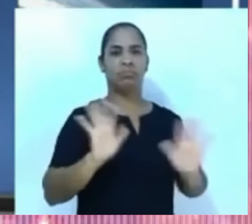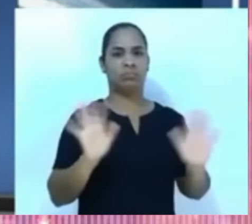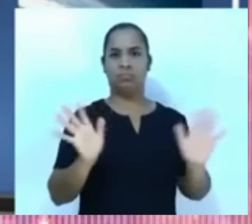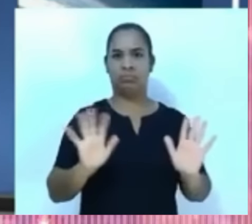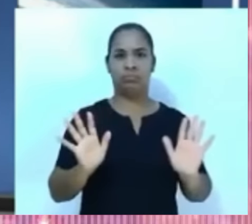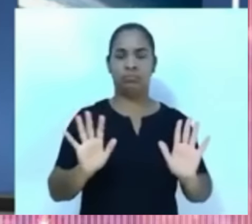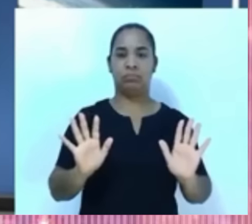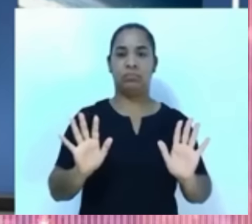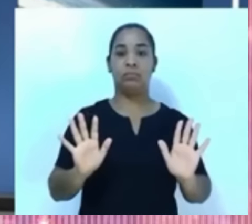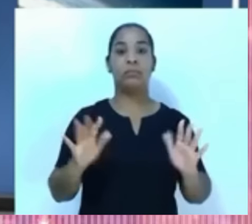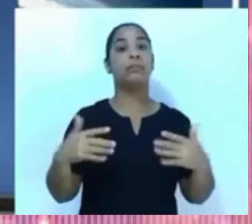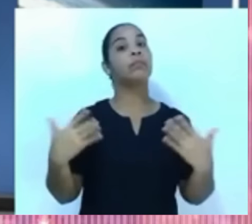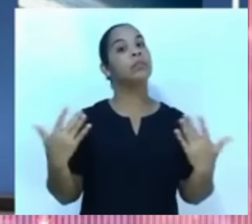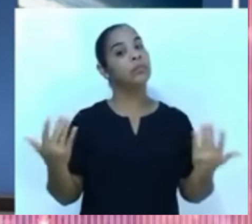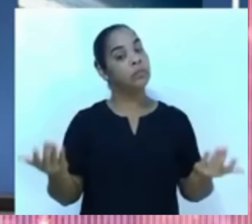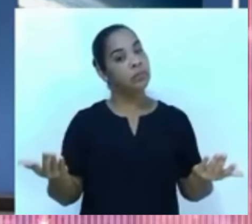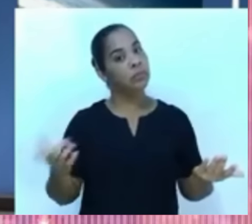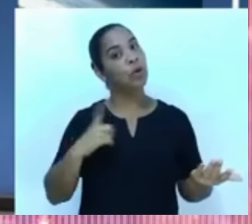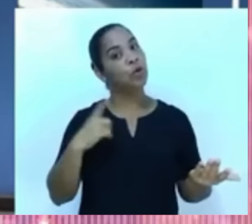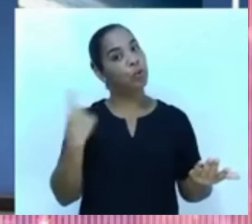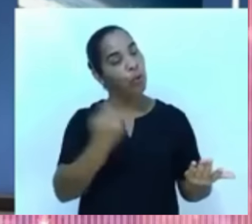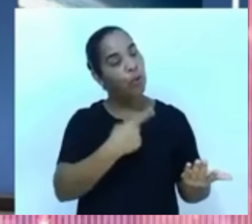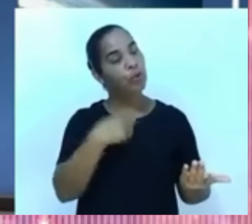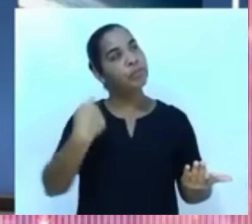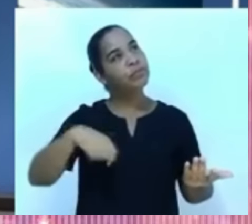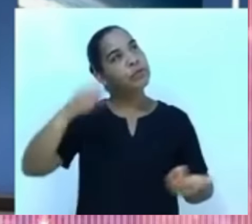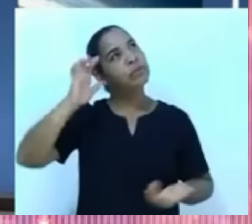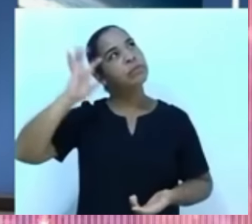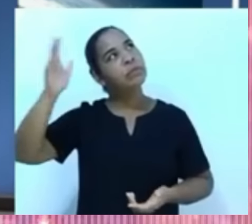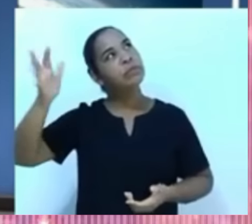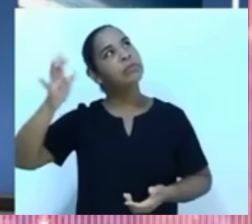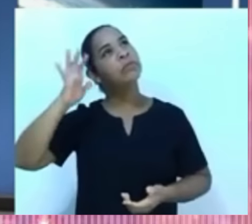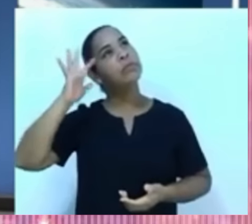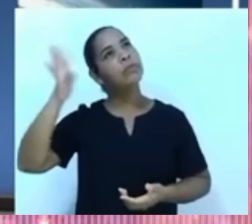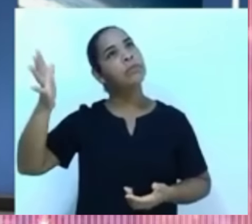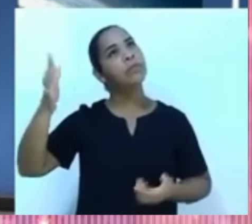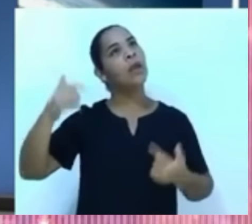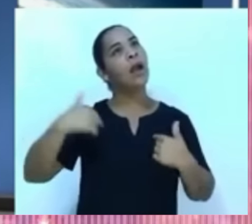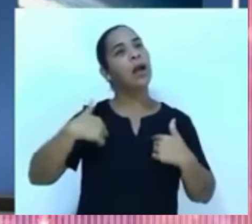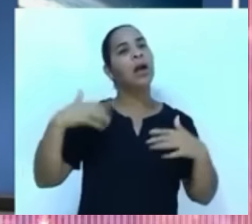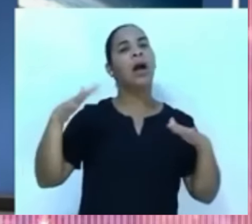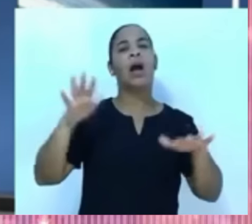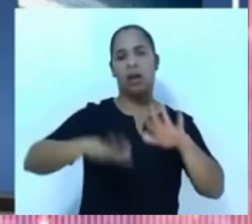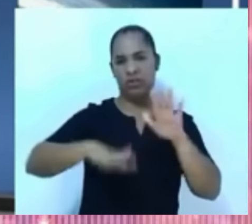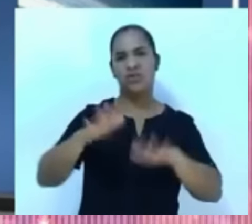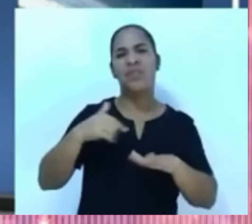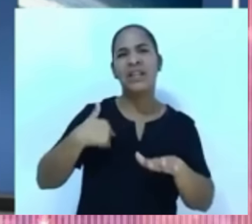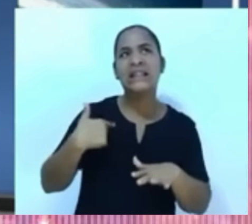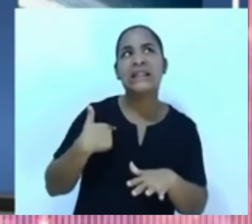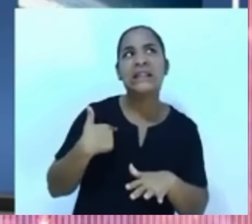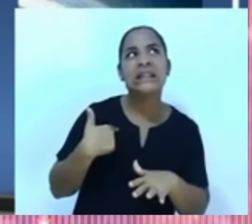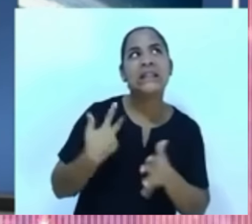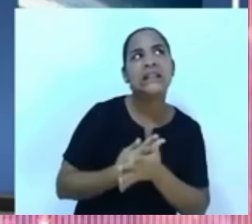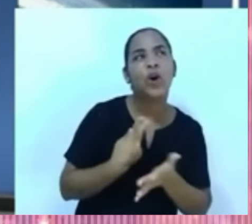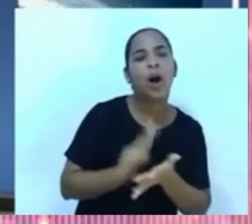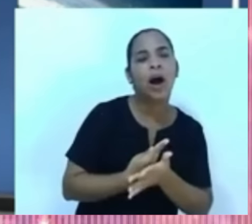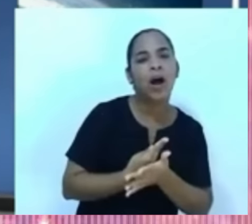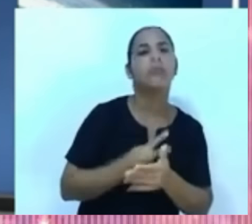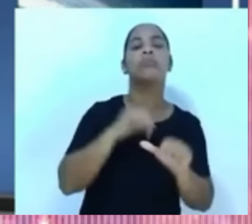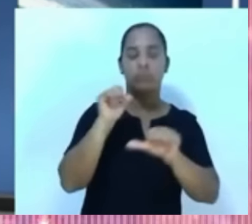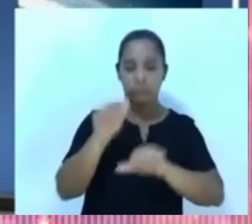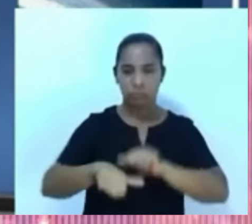deficiências auxiliar-nos a crescer eu estou enganado reabilito e a partir de agora